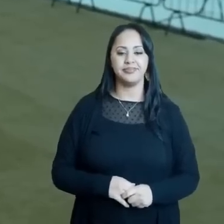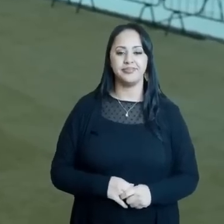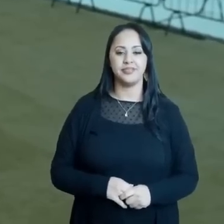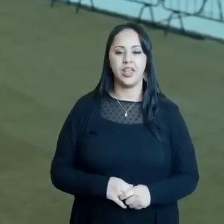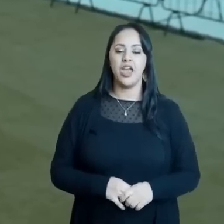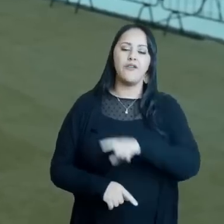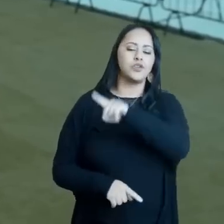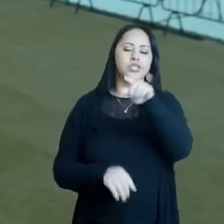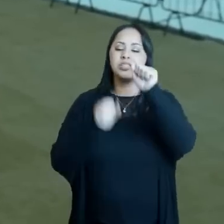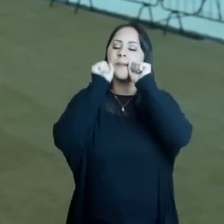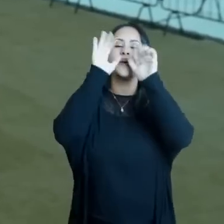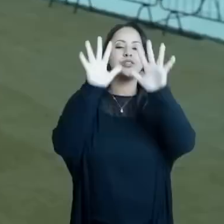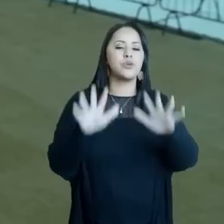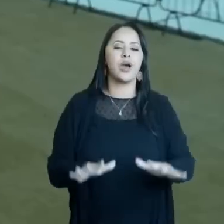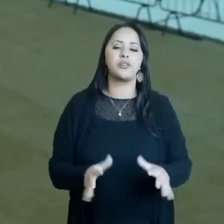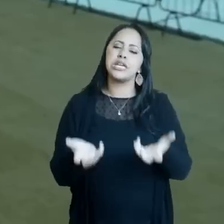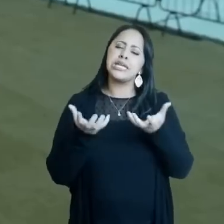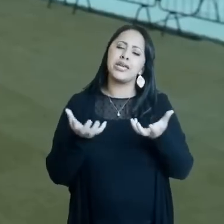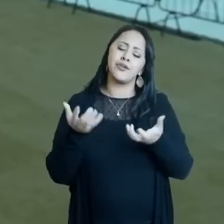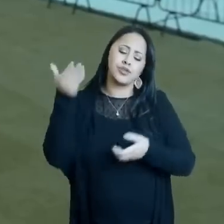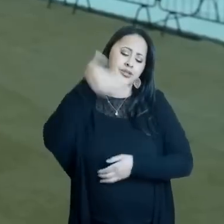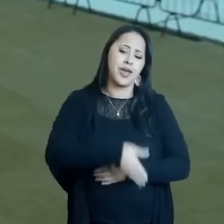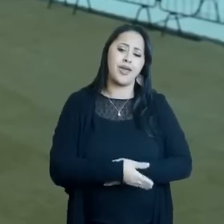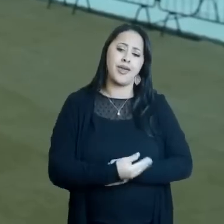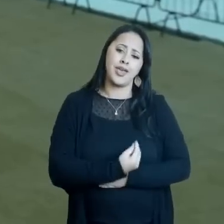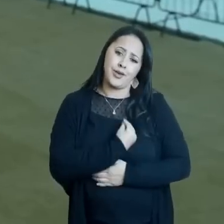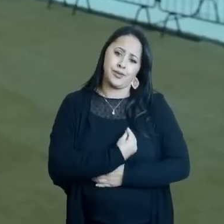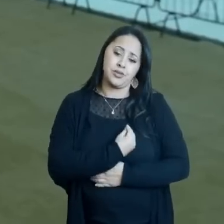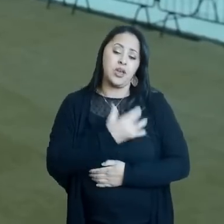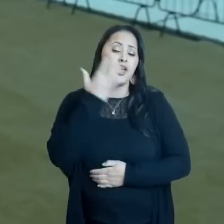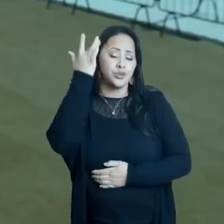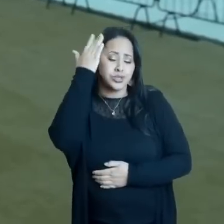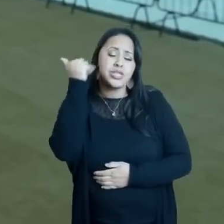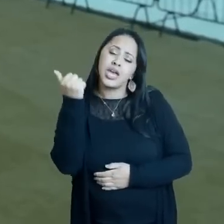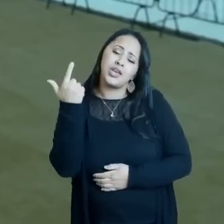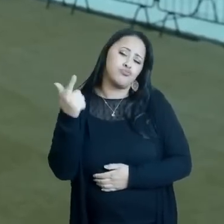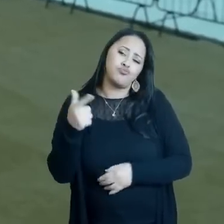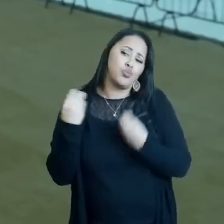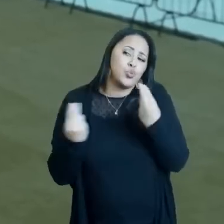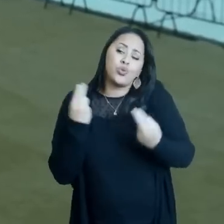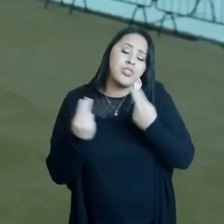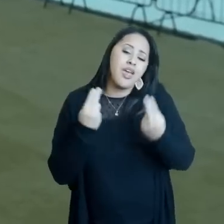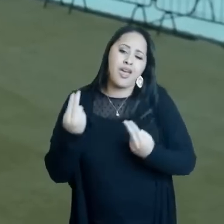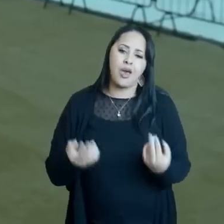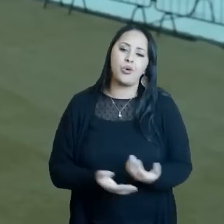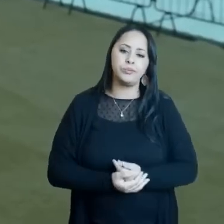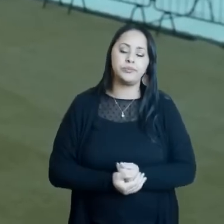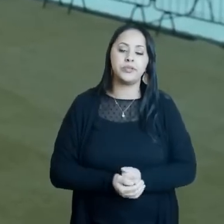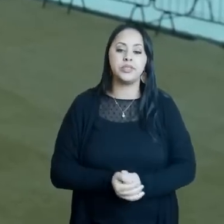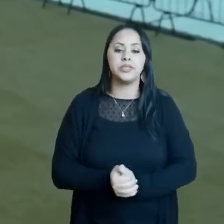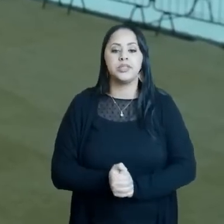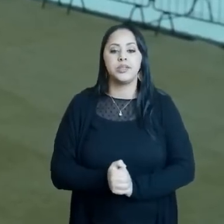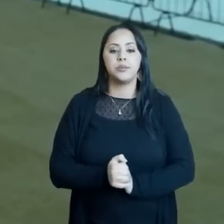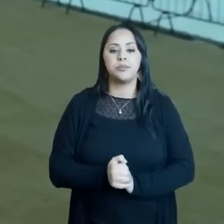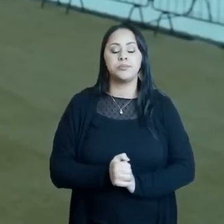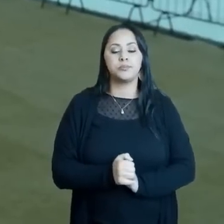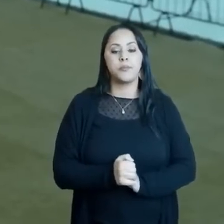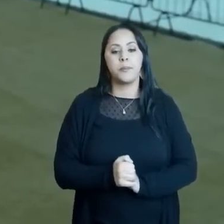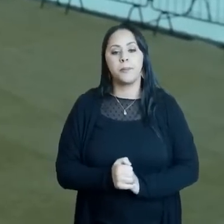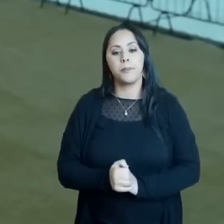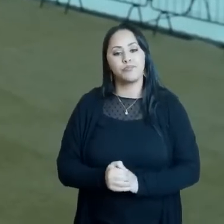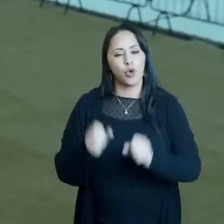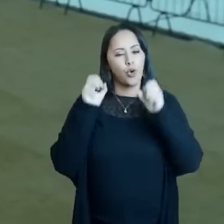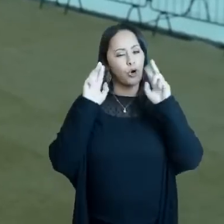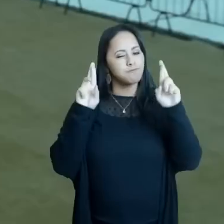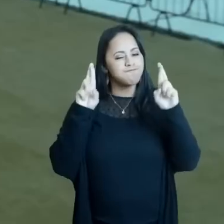Perfeito. Ó, vocês são muito abençoados. Queria muito que vocês estivessem aqui também. Eu sei que não deu para vocês virem por causa dos pais da Aline aí. E, ó,